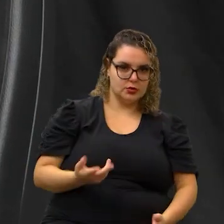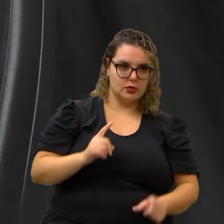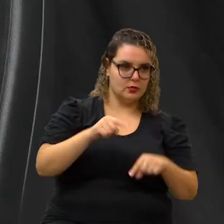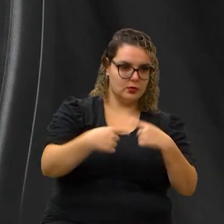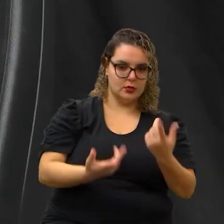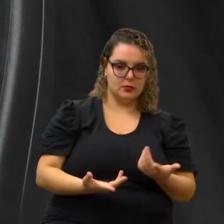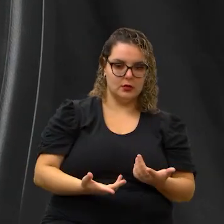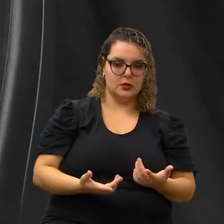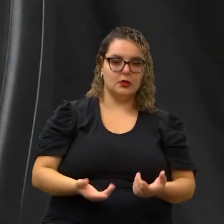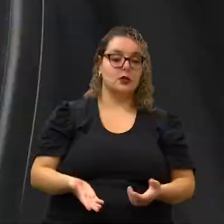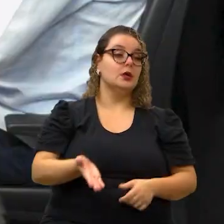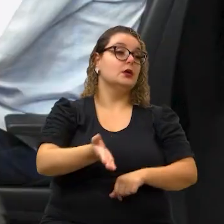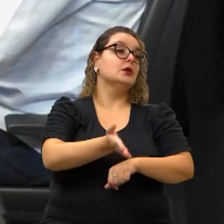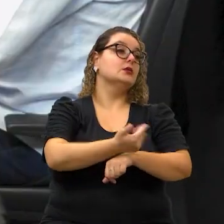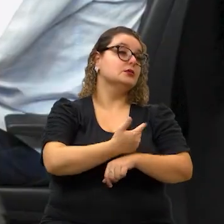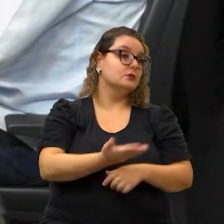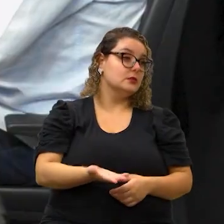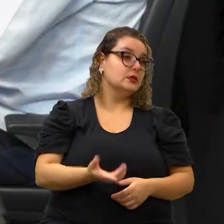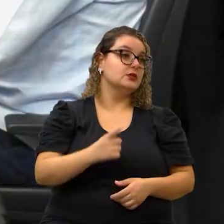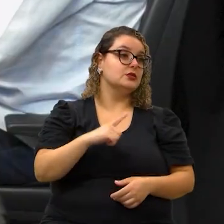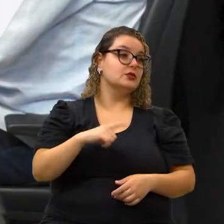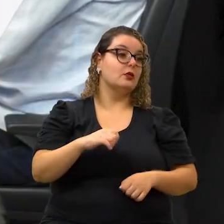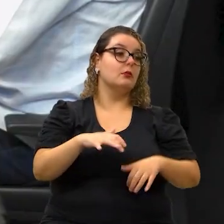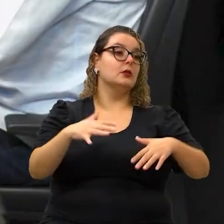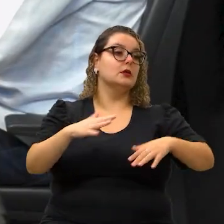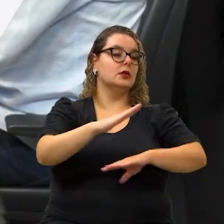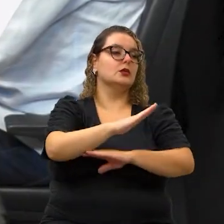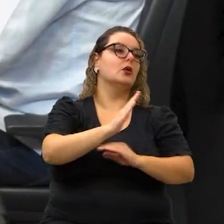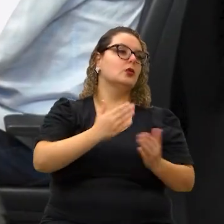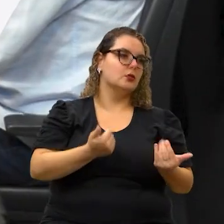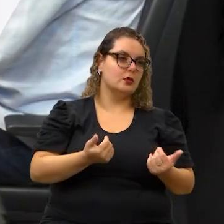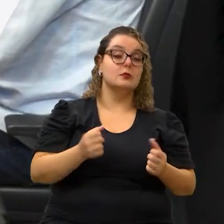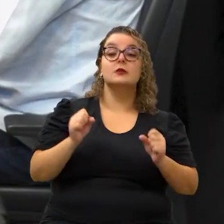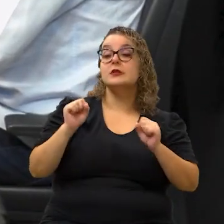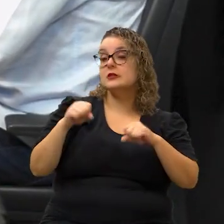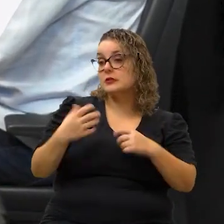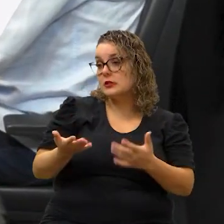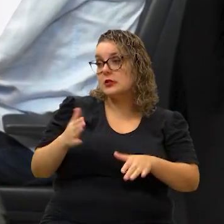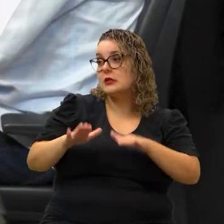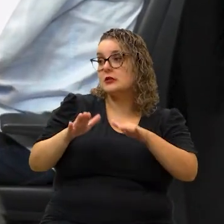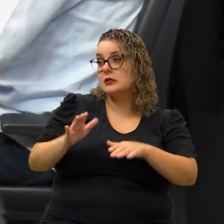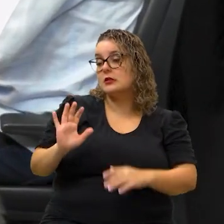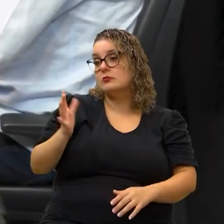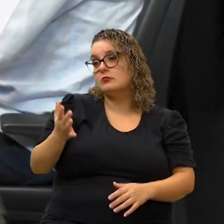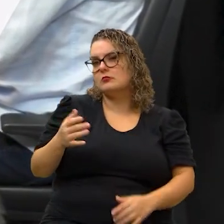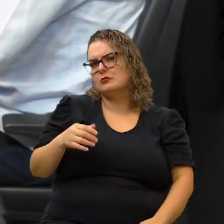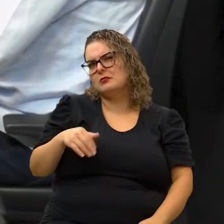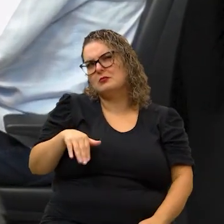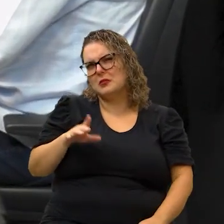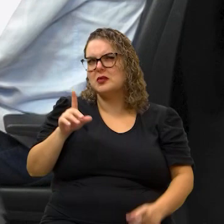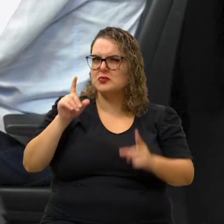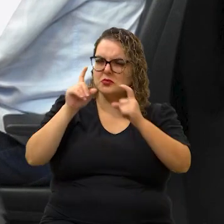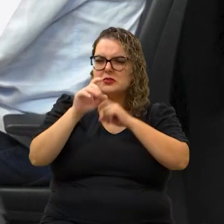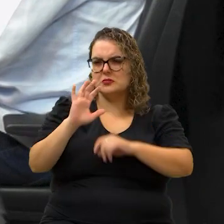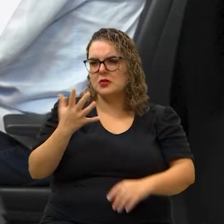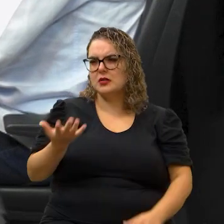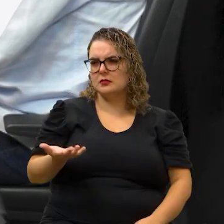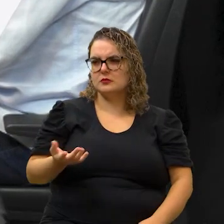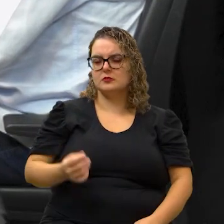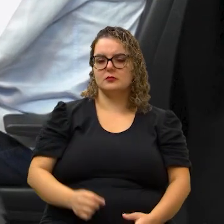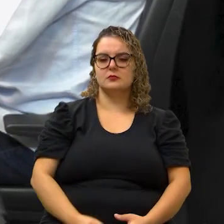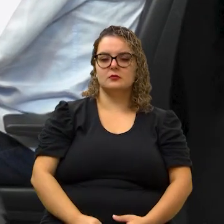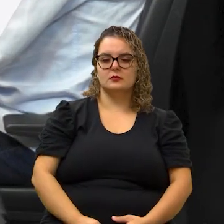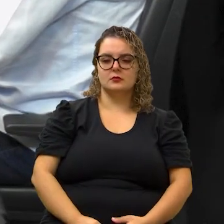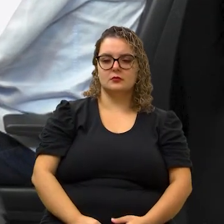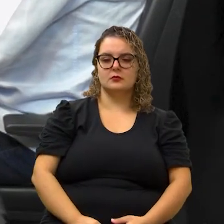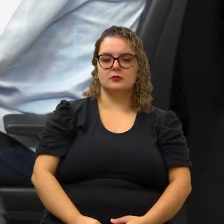a outra. Antes, por exemplo, um jovem enchia o plenário da Câmara. Hoje, até às vezes pode acontecer, mas é muito mais raro.